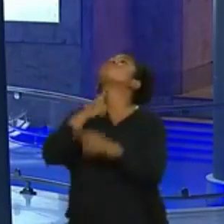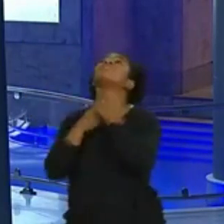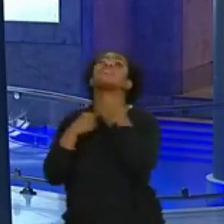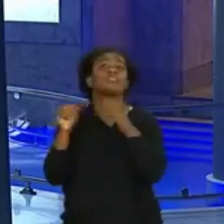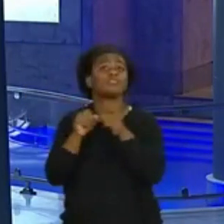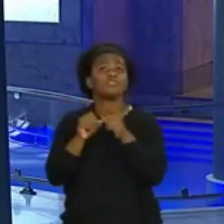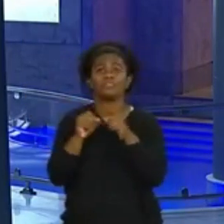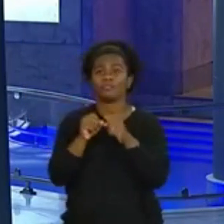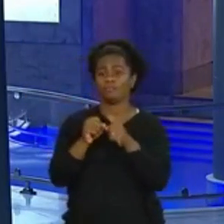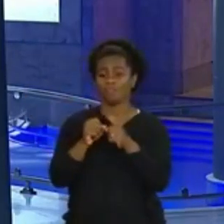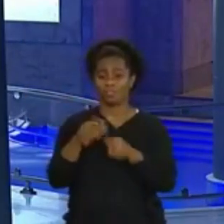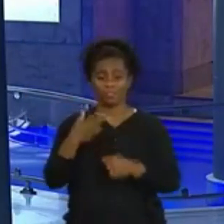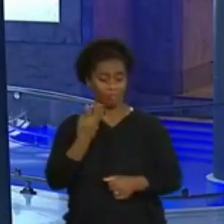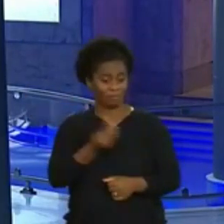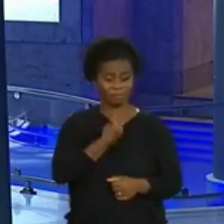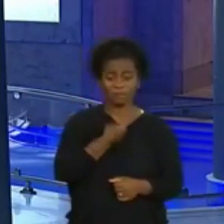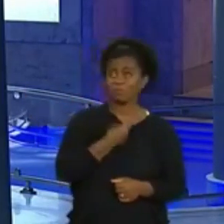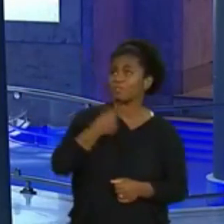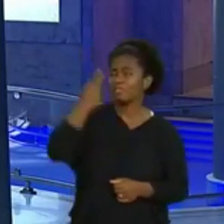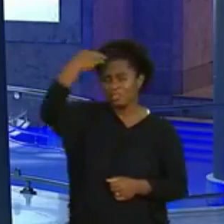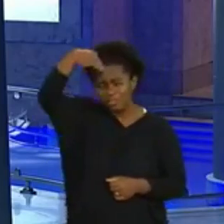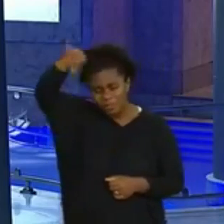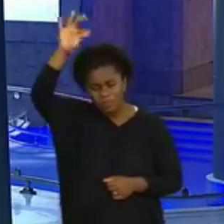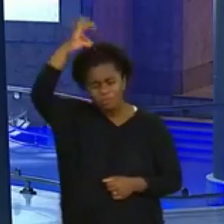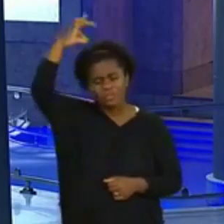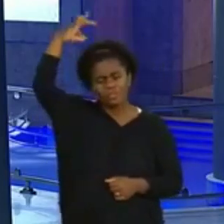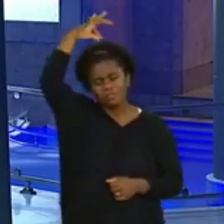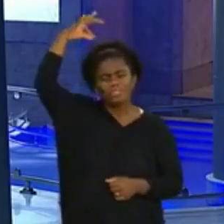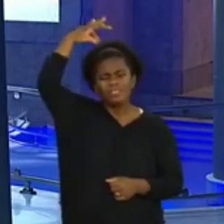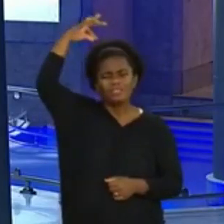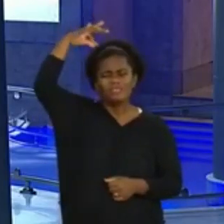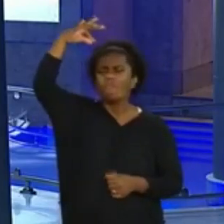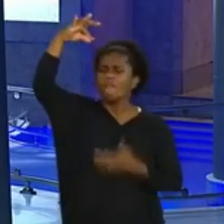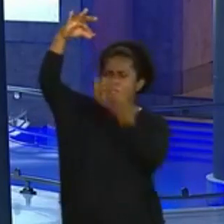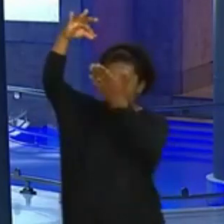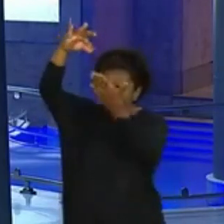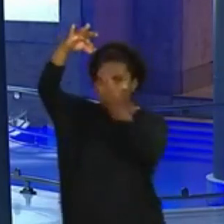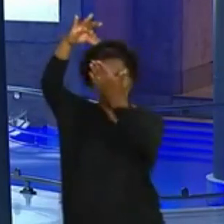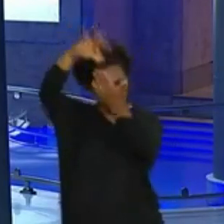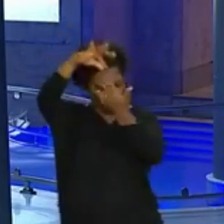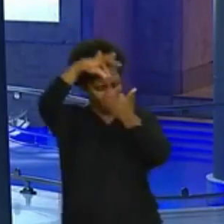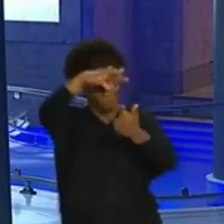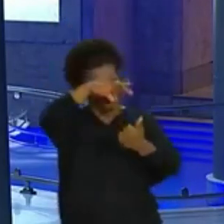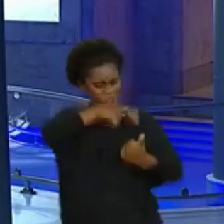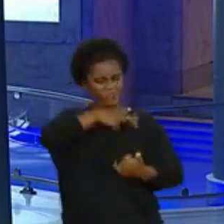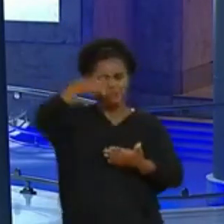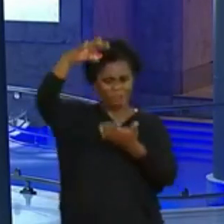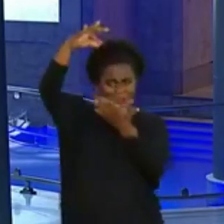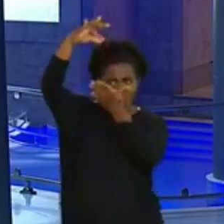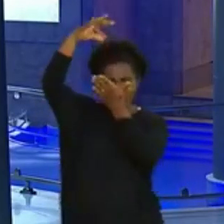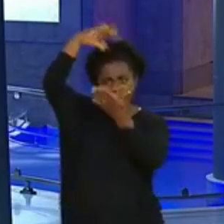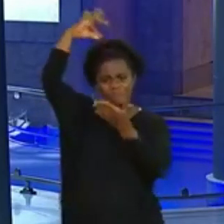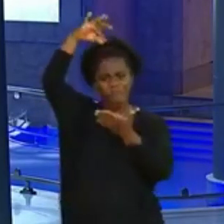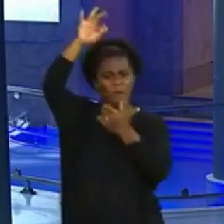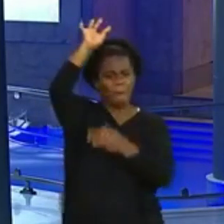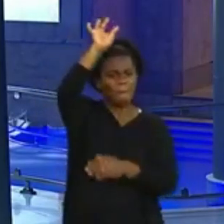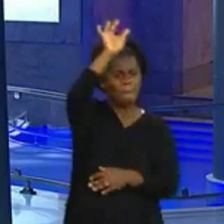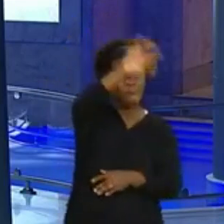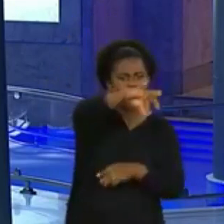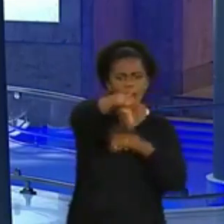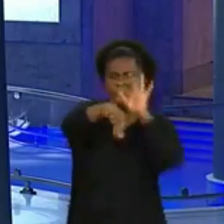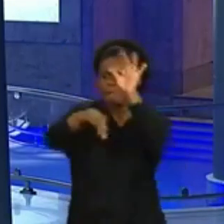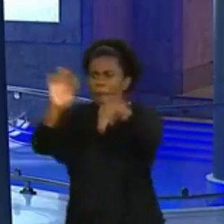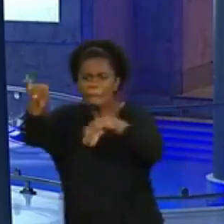vontade. Ah, Espírito Santo, venha sobre essa criatura agora e